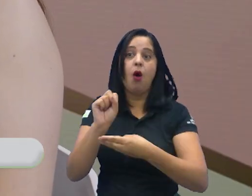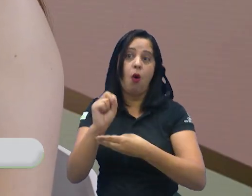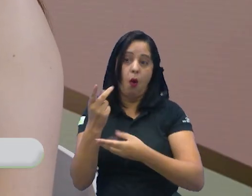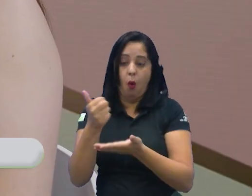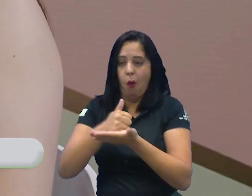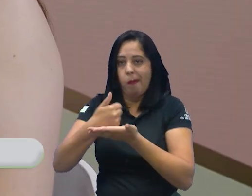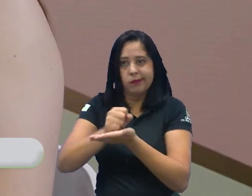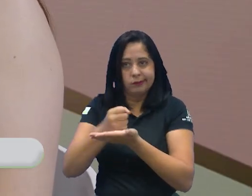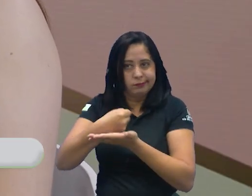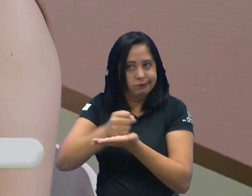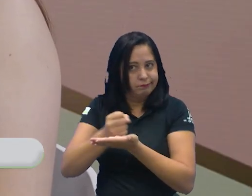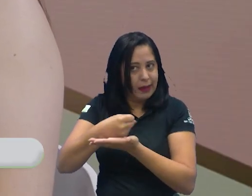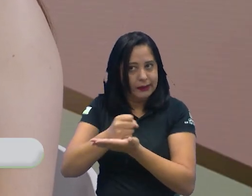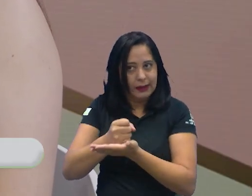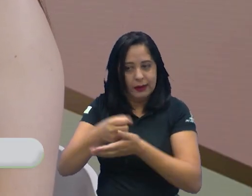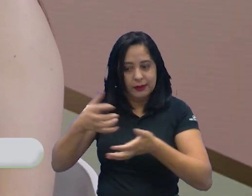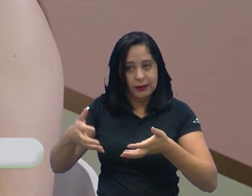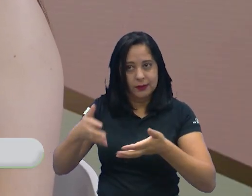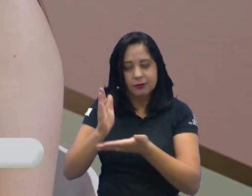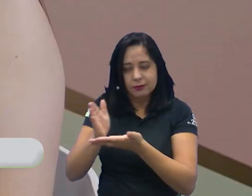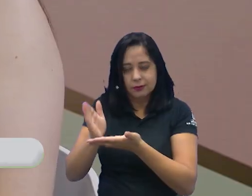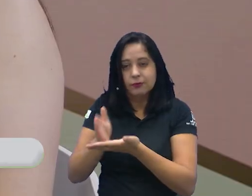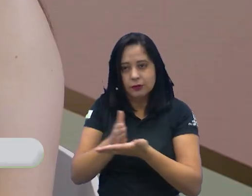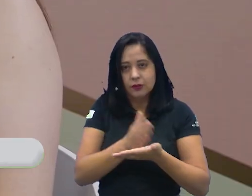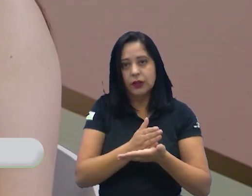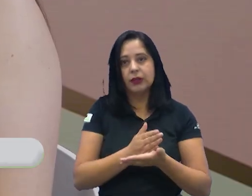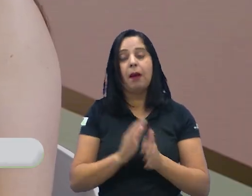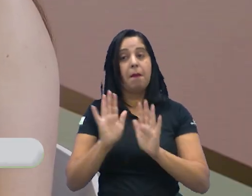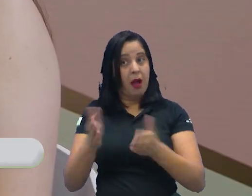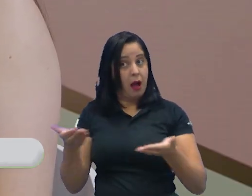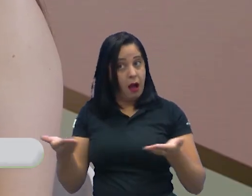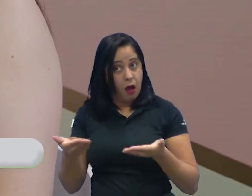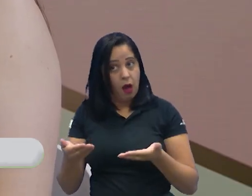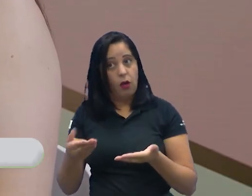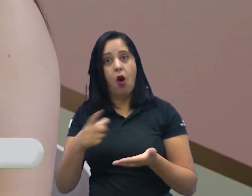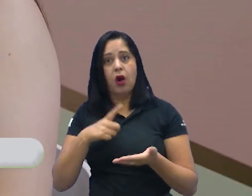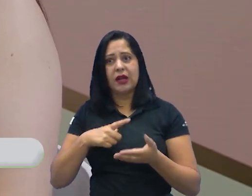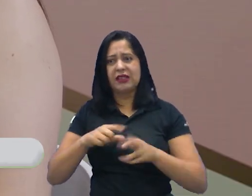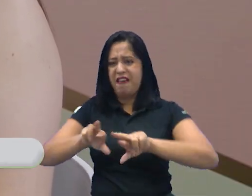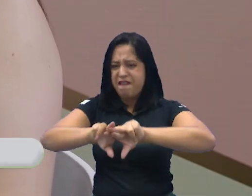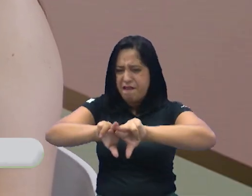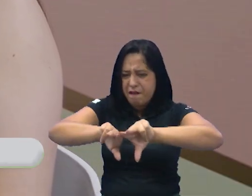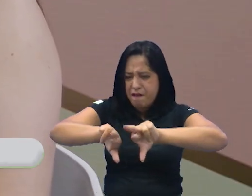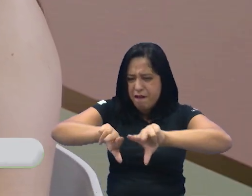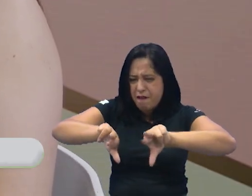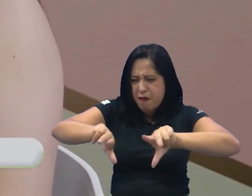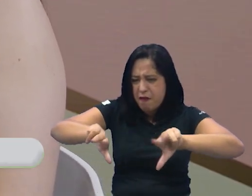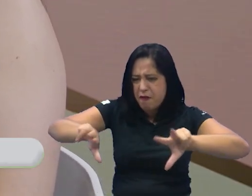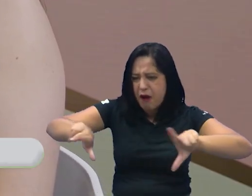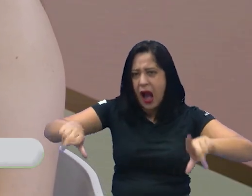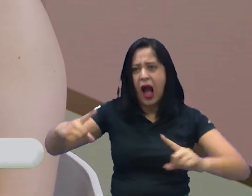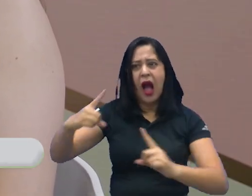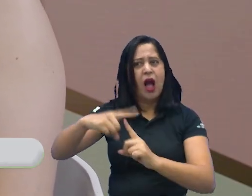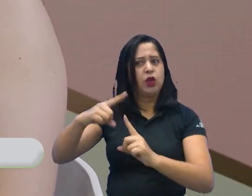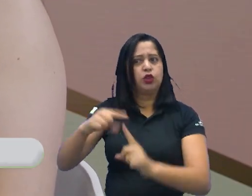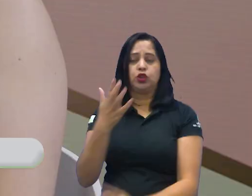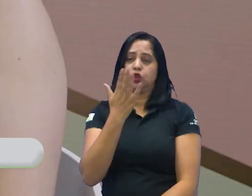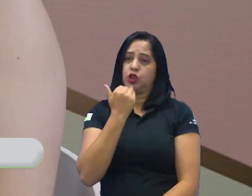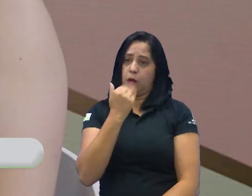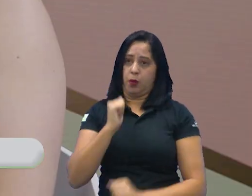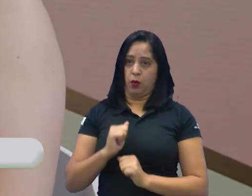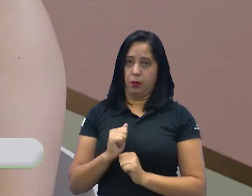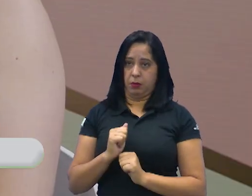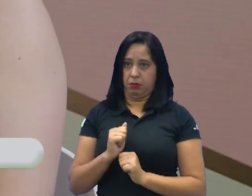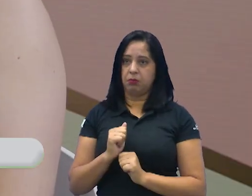tem muita possibilidade para a gente, né? E através do próprio conhecimento a gente sabe que as fontes de proteína para